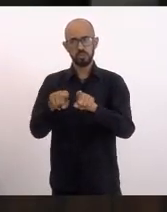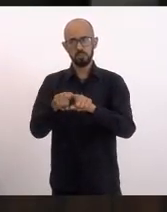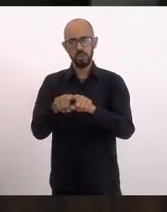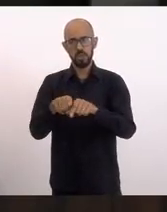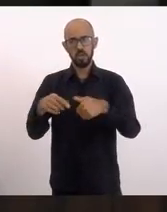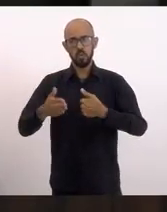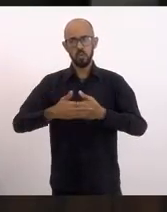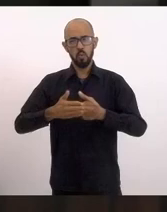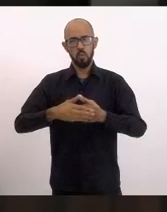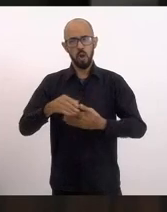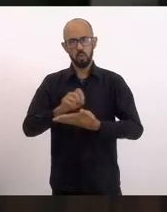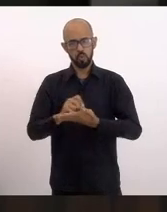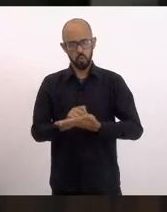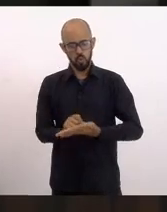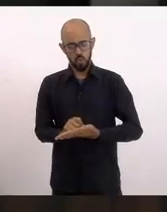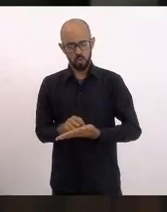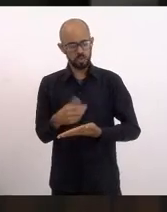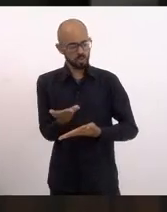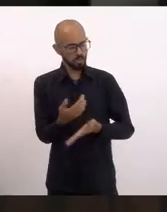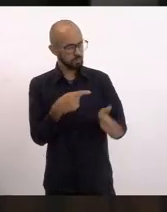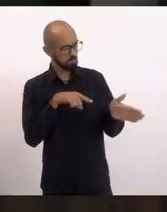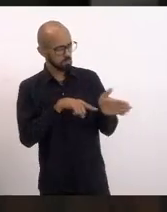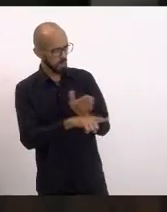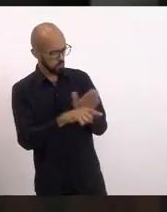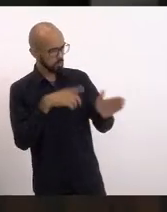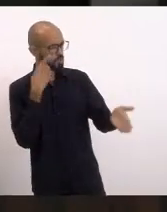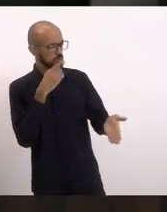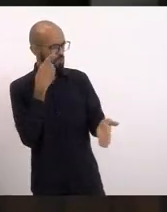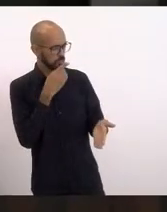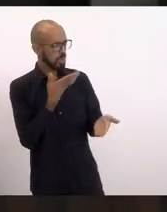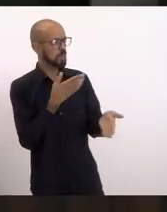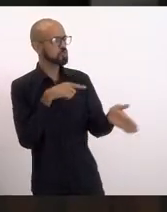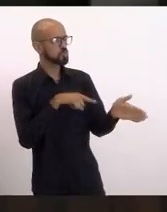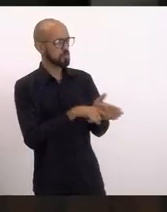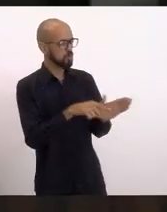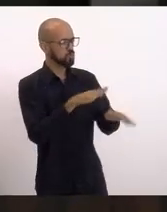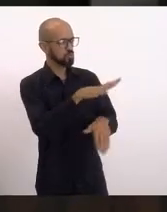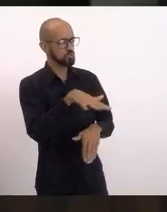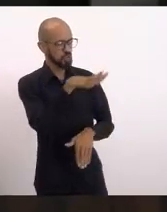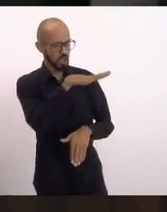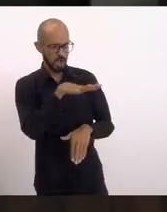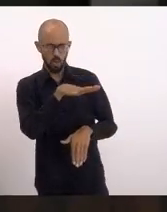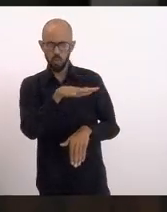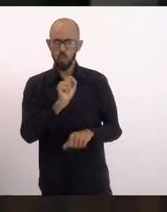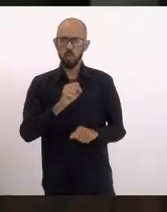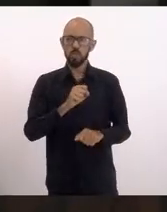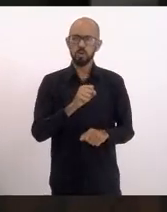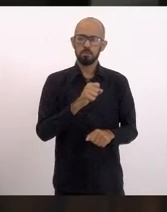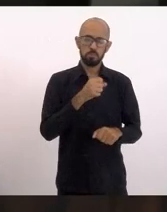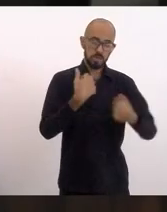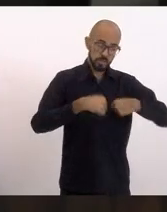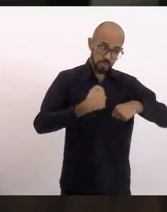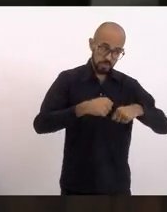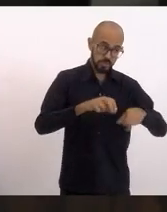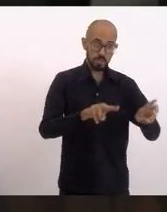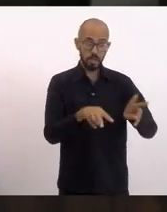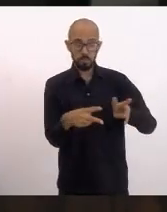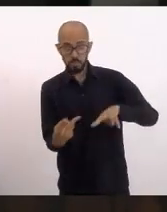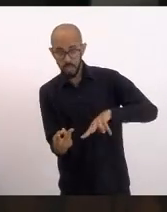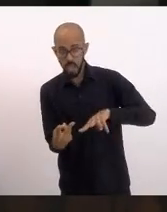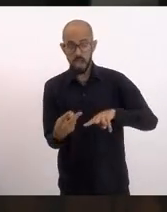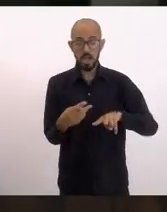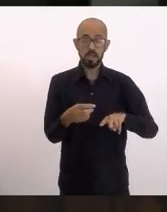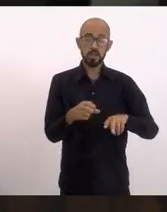saber de todos os senhores, se houver unanimidade, a gente faz como fazemos sempre, um a favor e outro contra. Se os